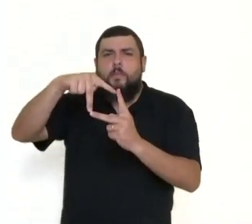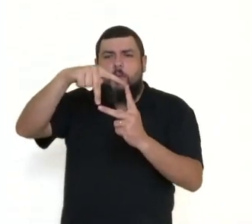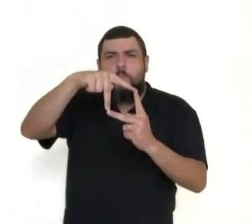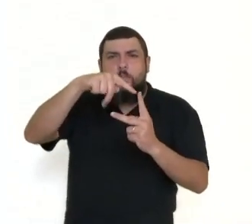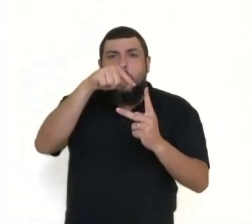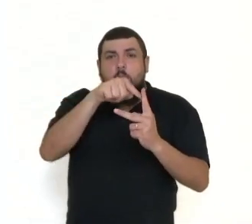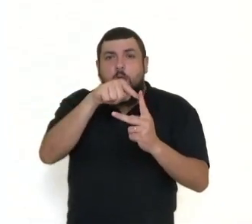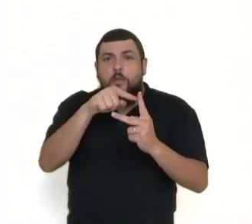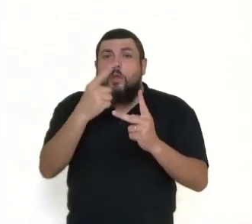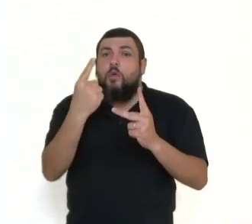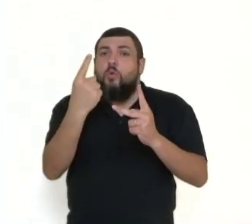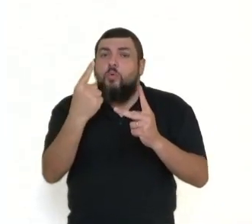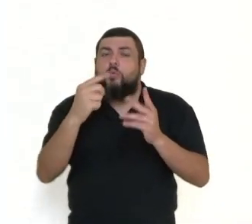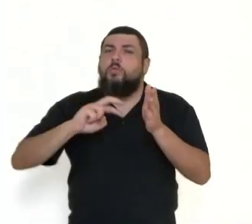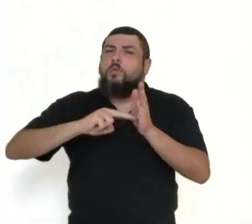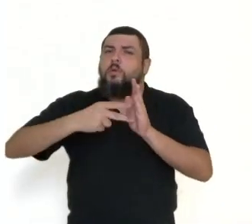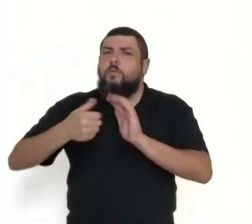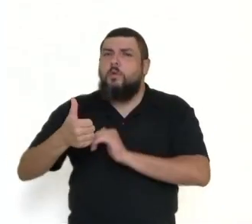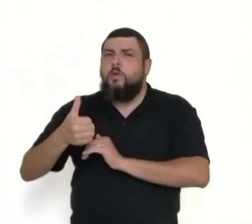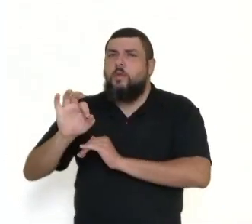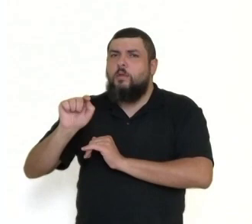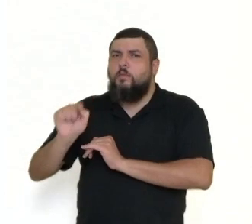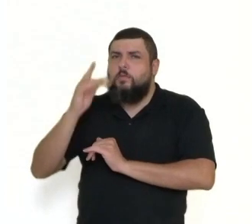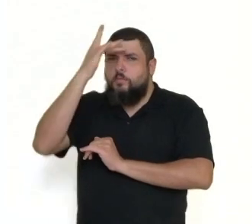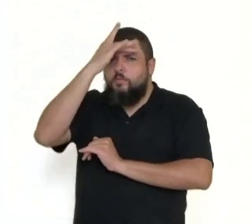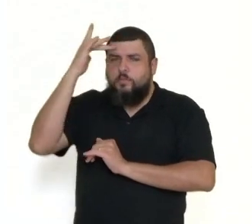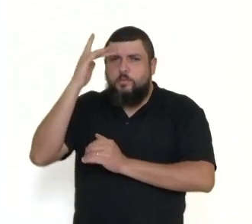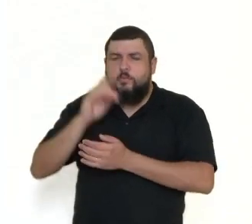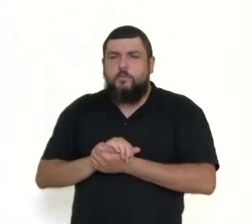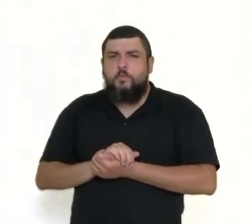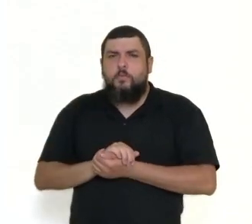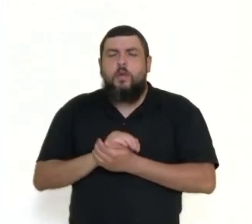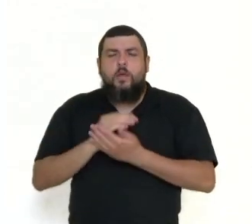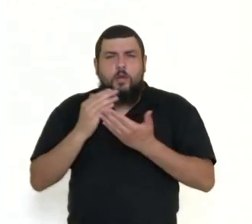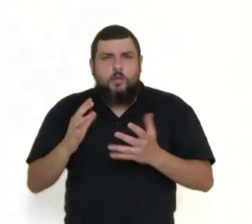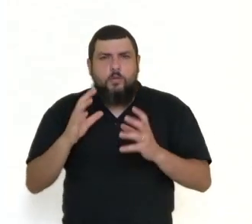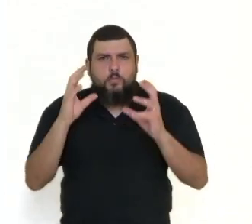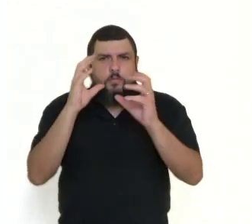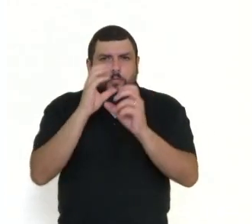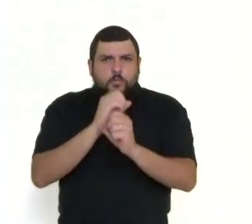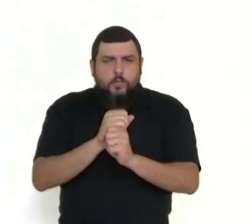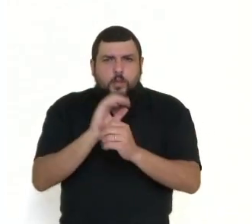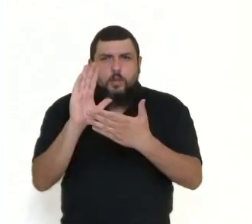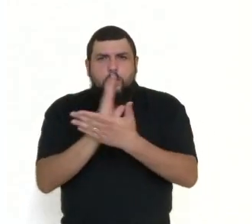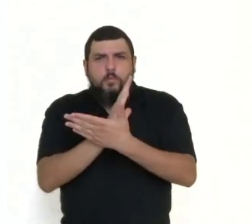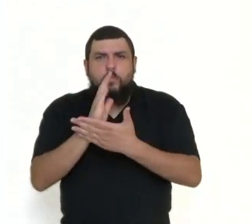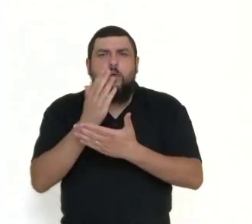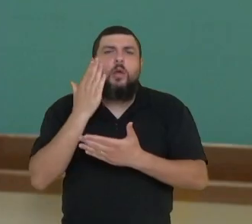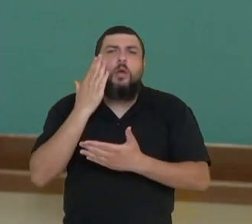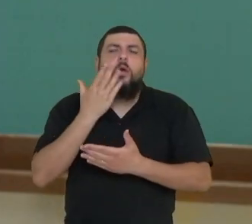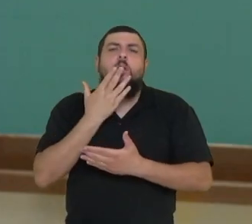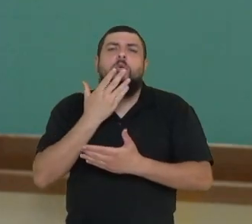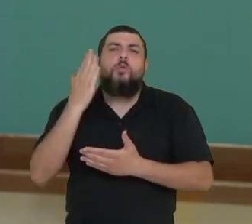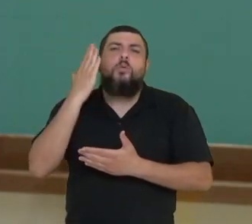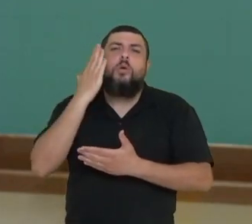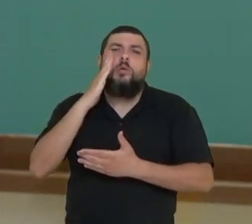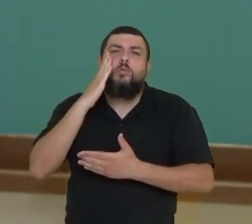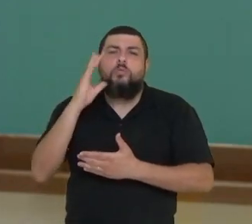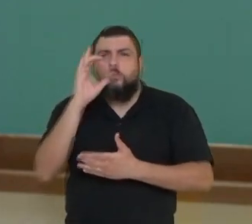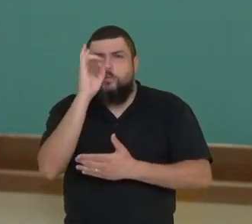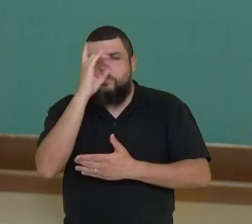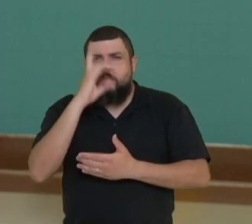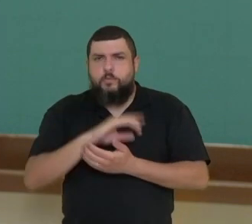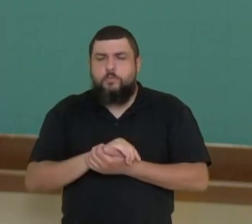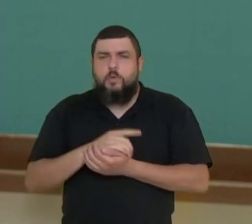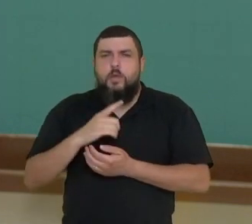pessoas. Então, colocado em cores, verde e azul, eu posso ter um comparativo